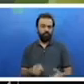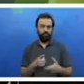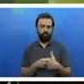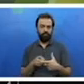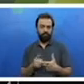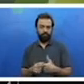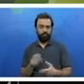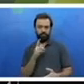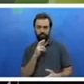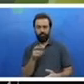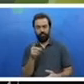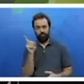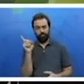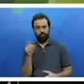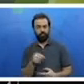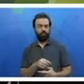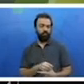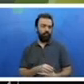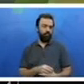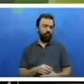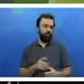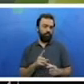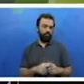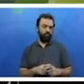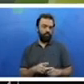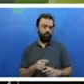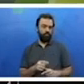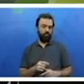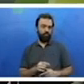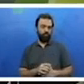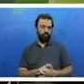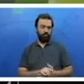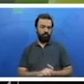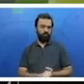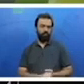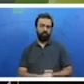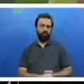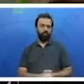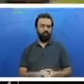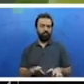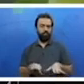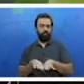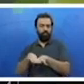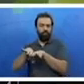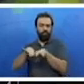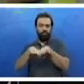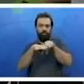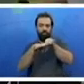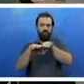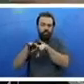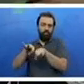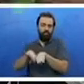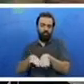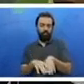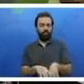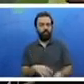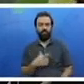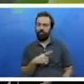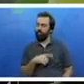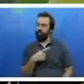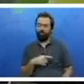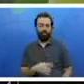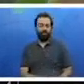resultado. Quando a gente multiplicou, chegamos nesse, não proporcionais. Vamos para B